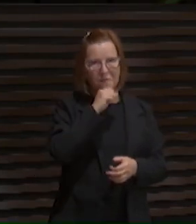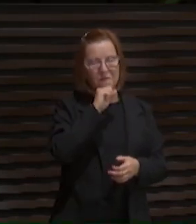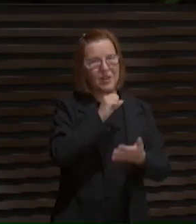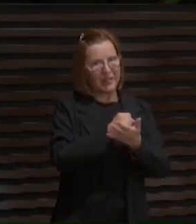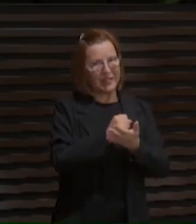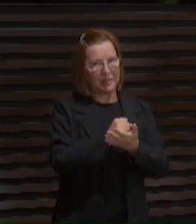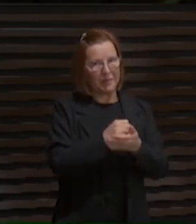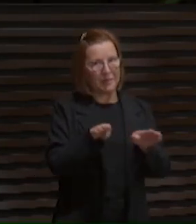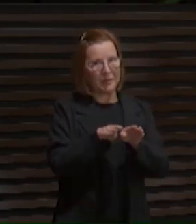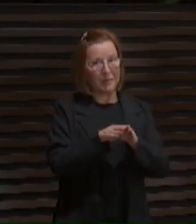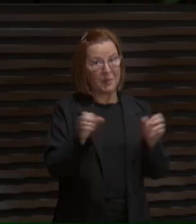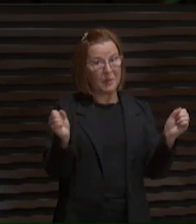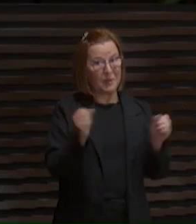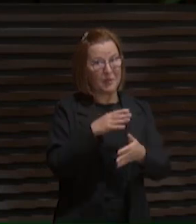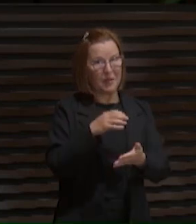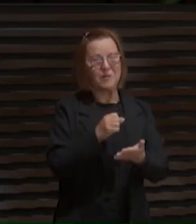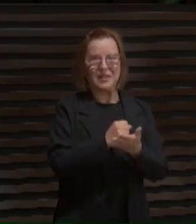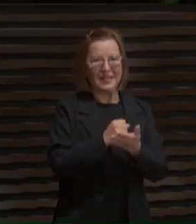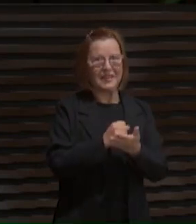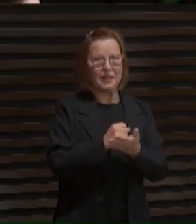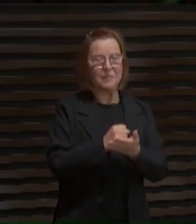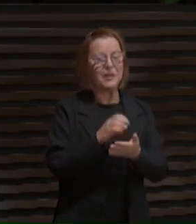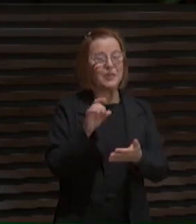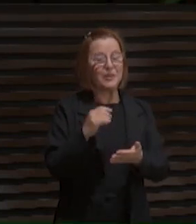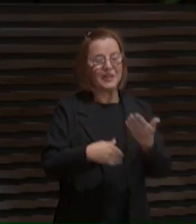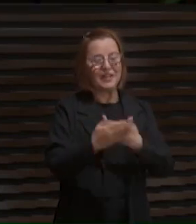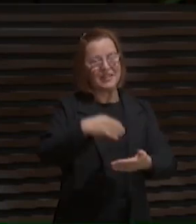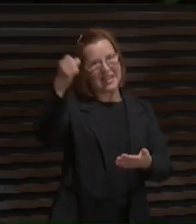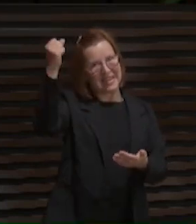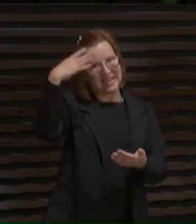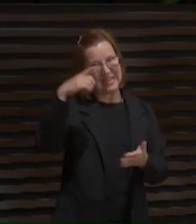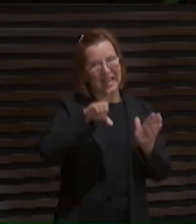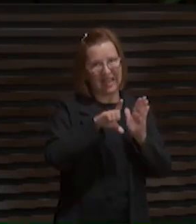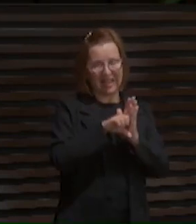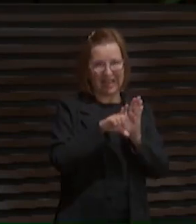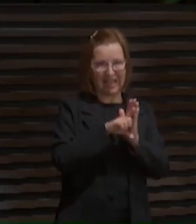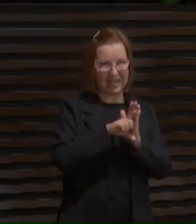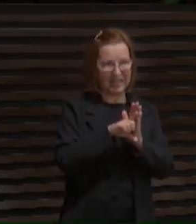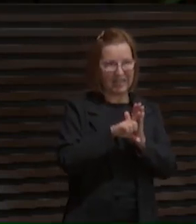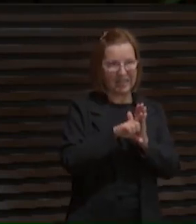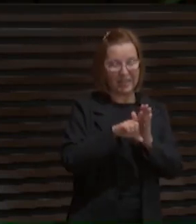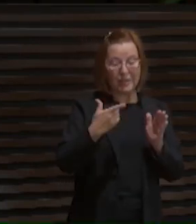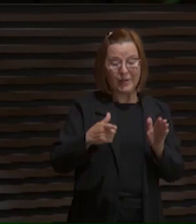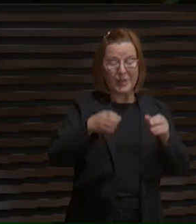graça. Nunca foi lei. A lei nunca foi apresentada para que a gente fosse salvo por ela.